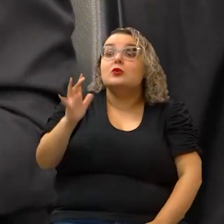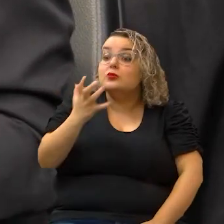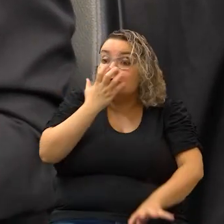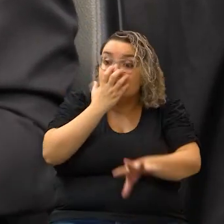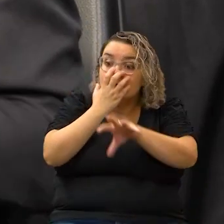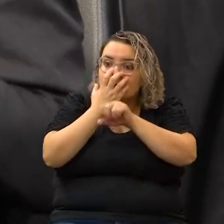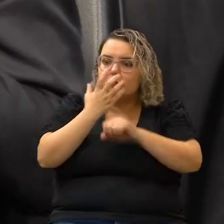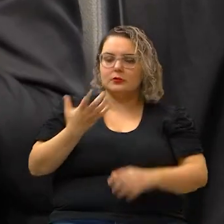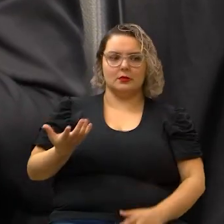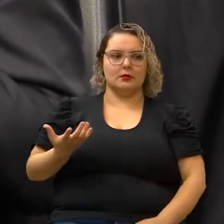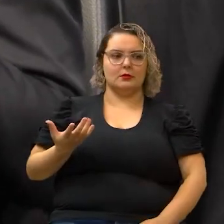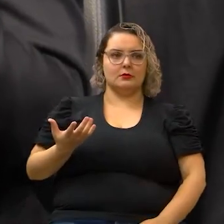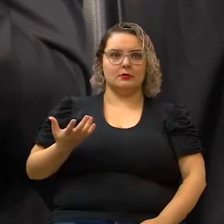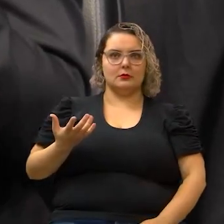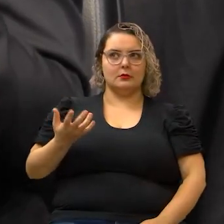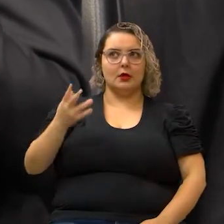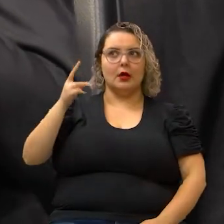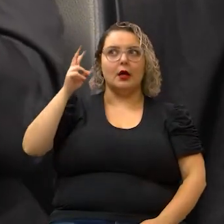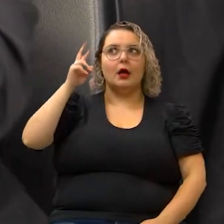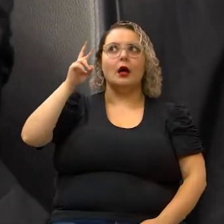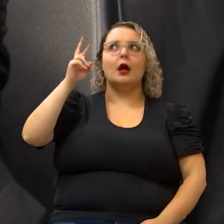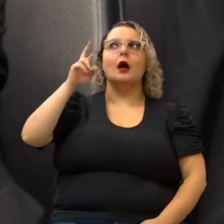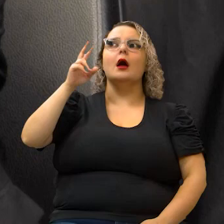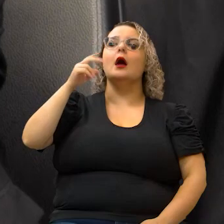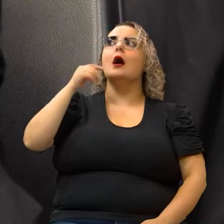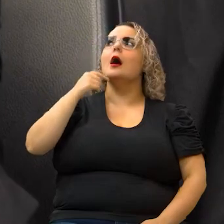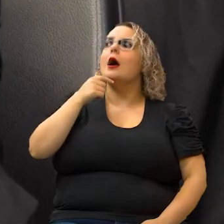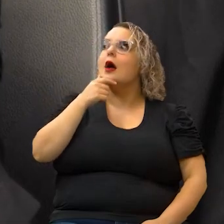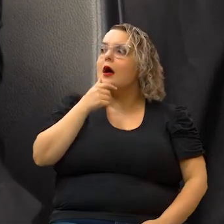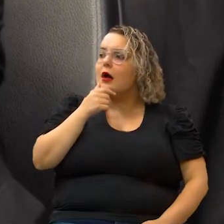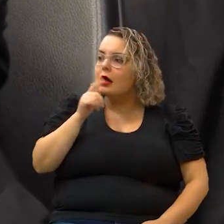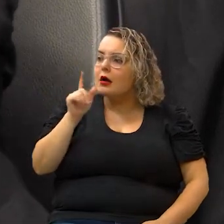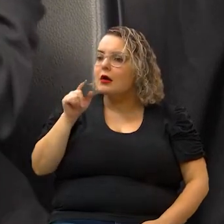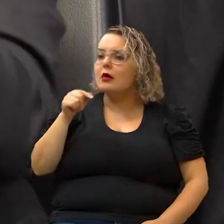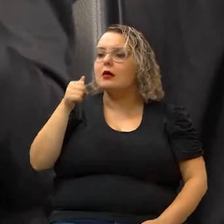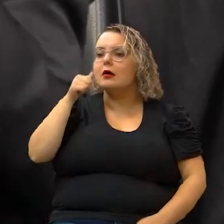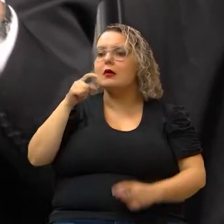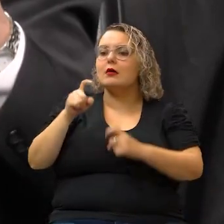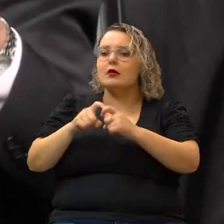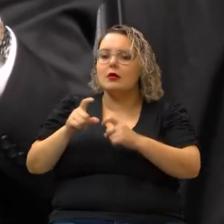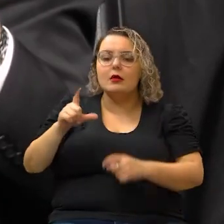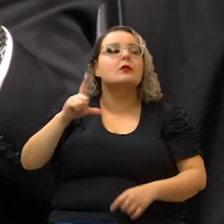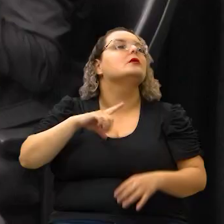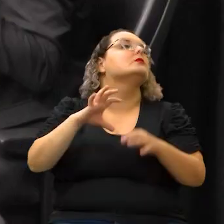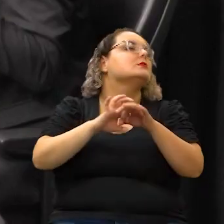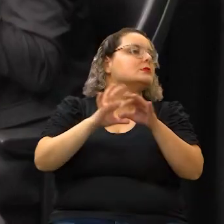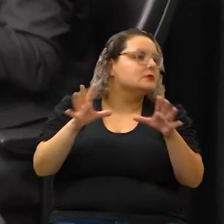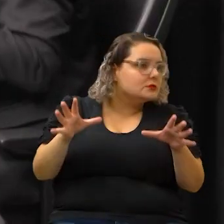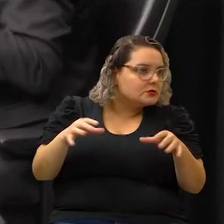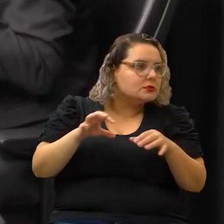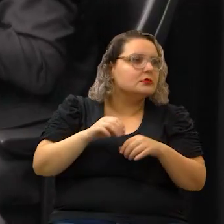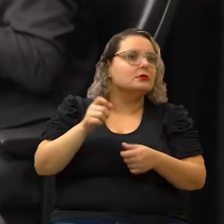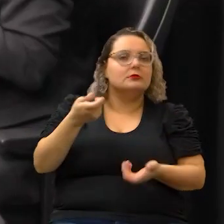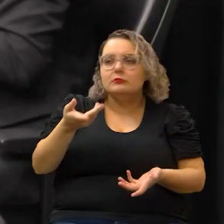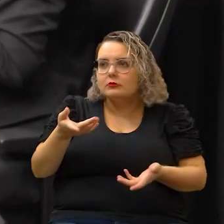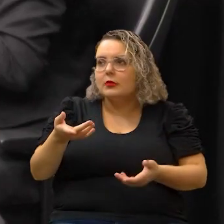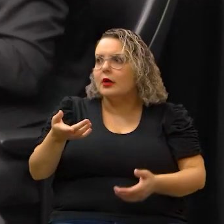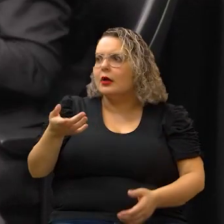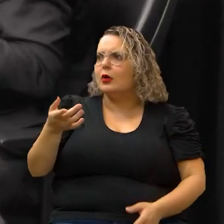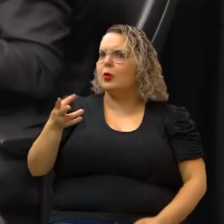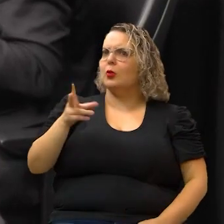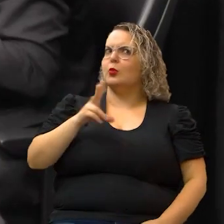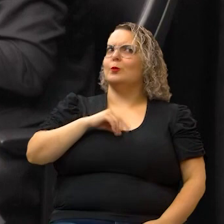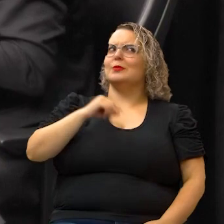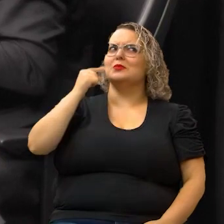sabia que eu tinha ficado entubado. Aí que eu lembrei a doutora falando que ia... Eu falei, que nossa, tinha autorização e tudo. Mas eu não